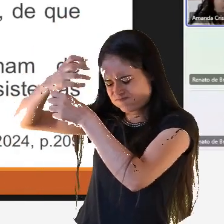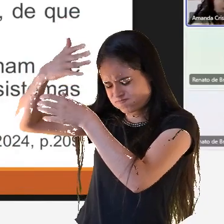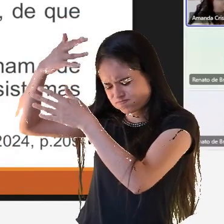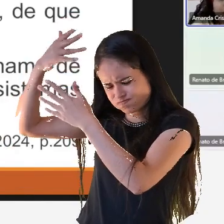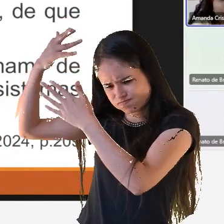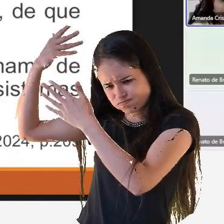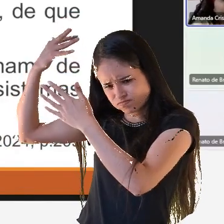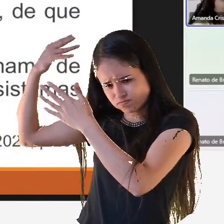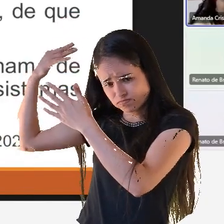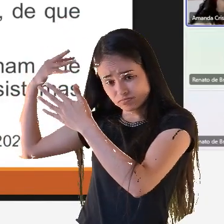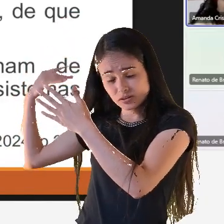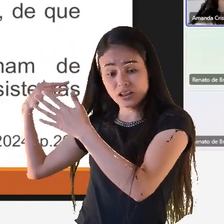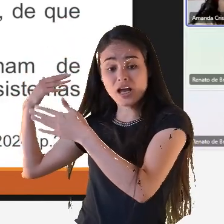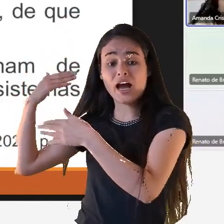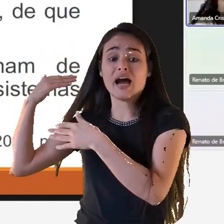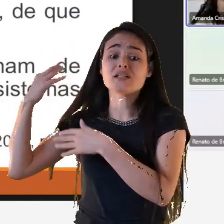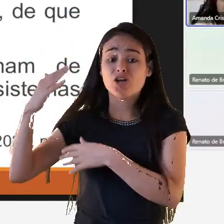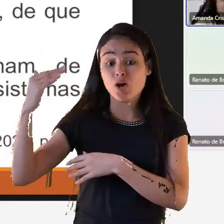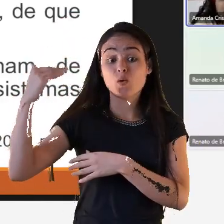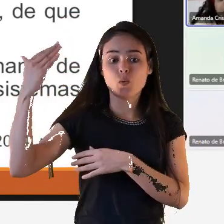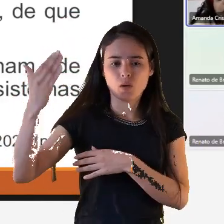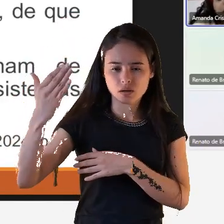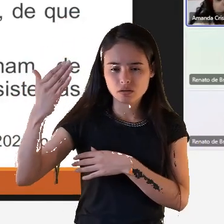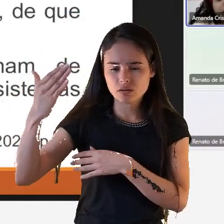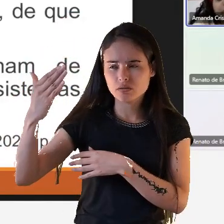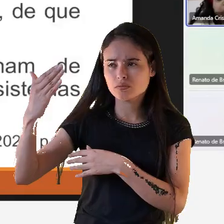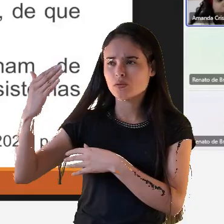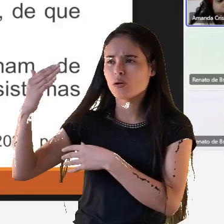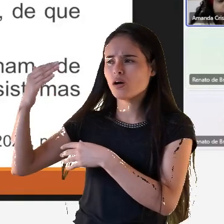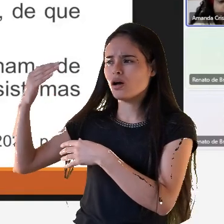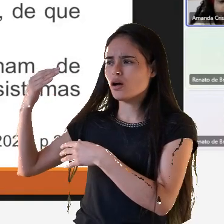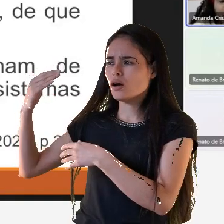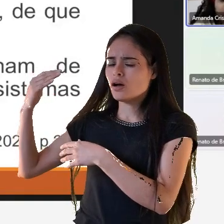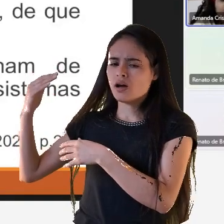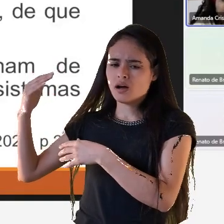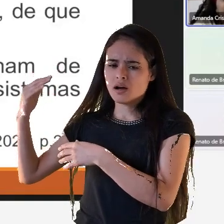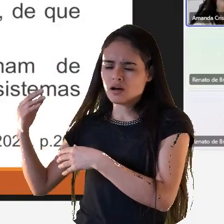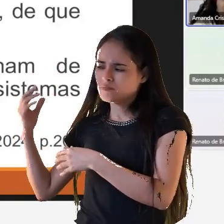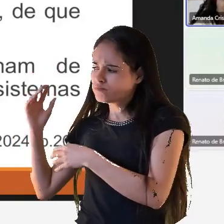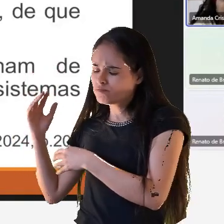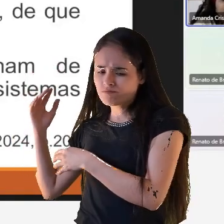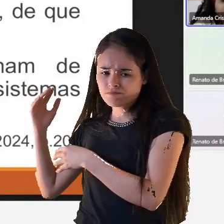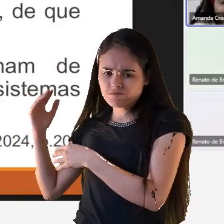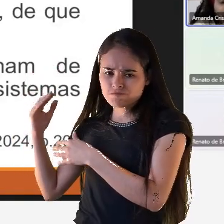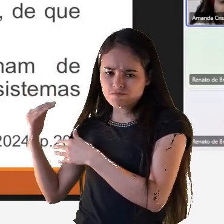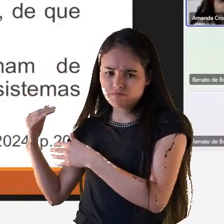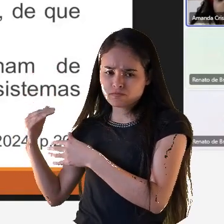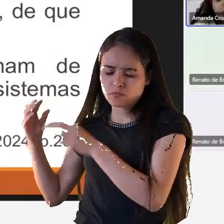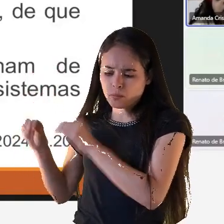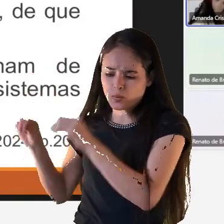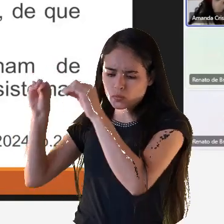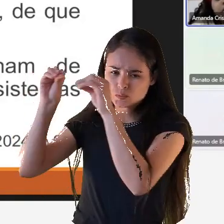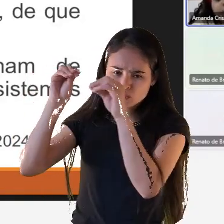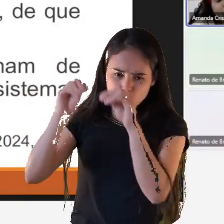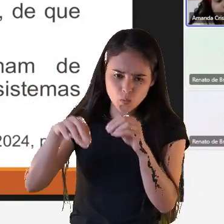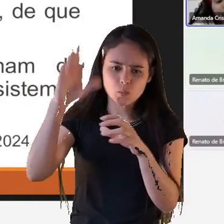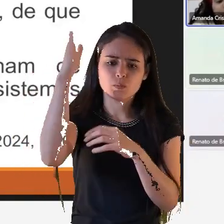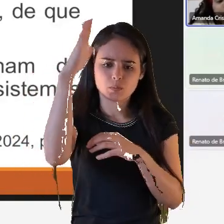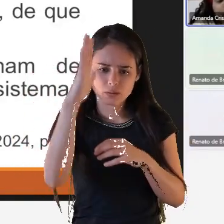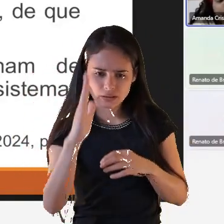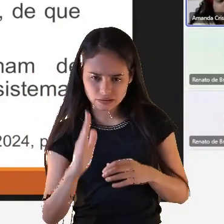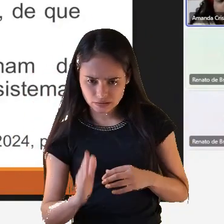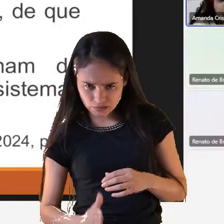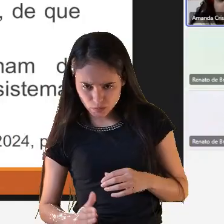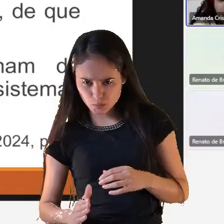quando eles vieram, né, no século XVI, para o Brasil, né, sequestrados, vieram